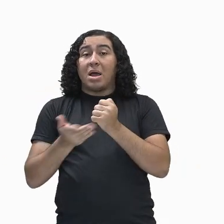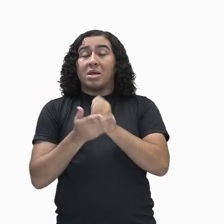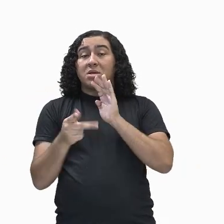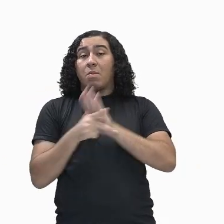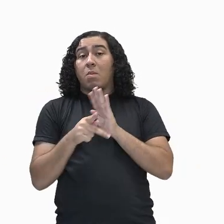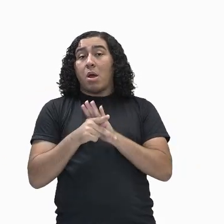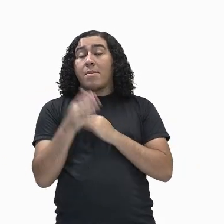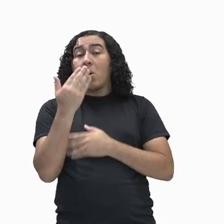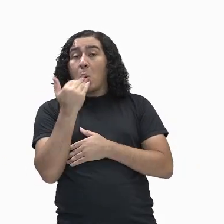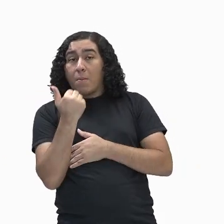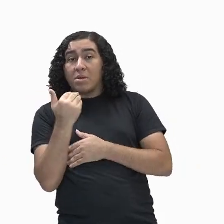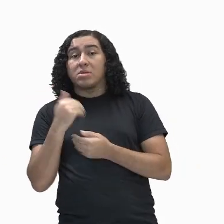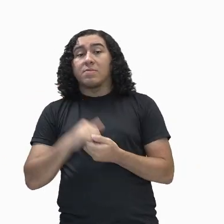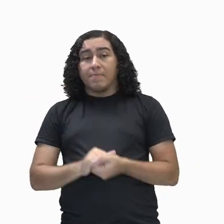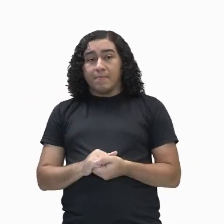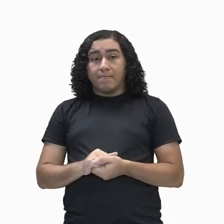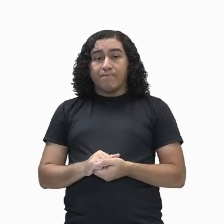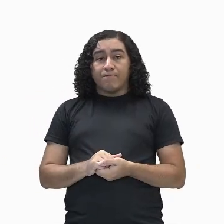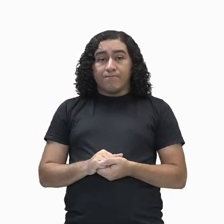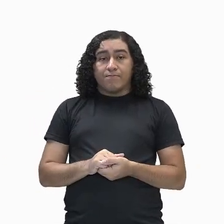alimentar, mas elas vão ter